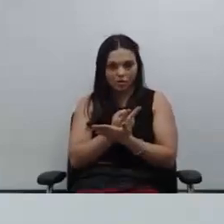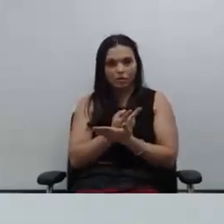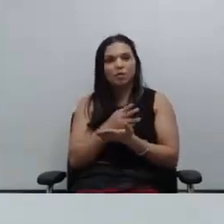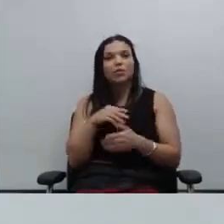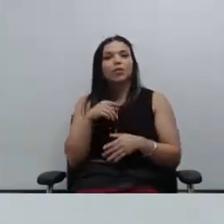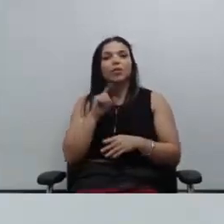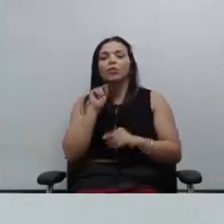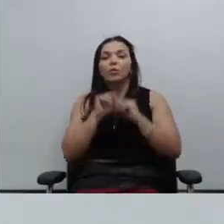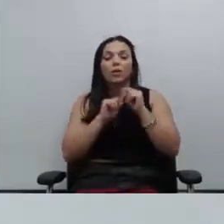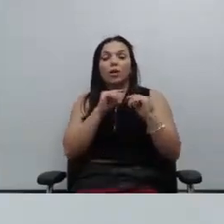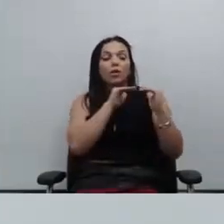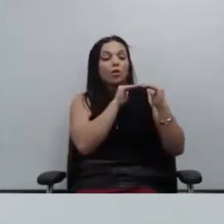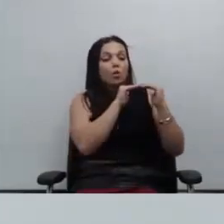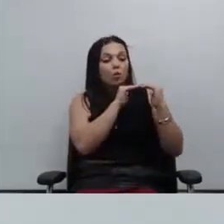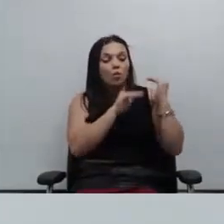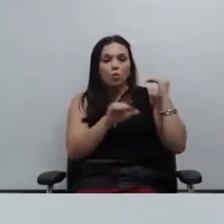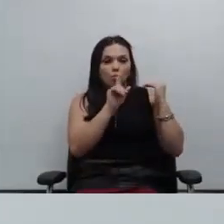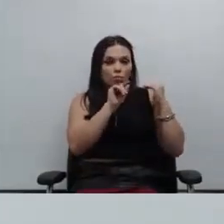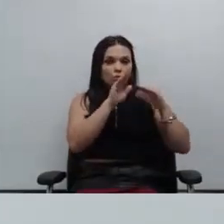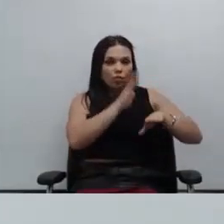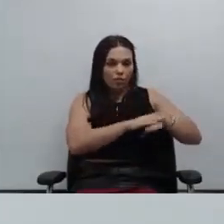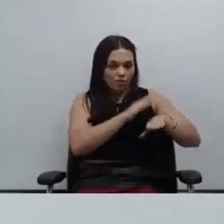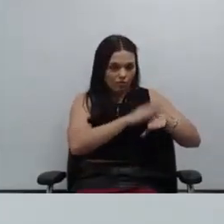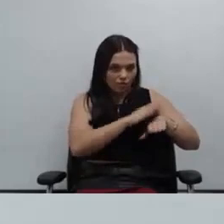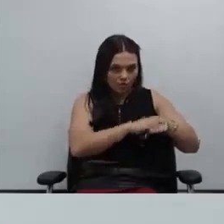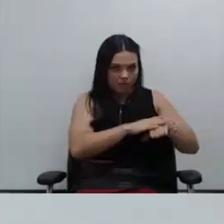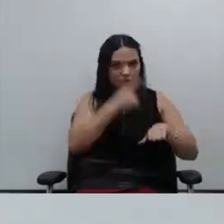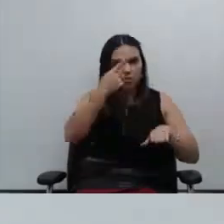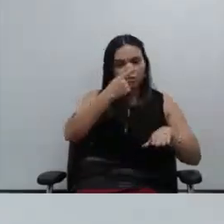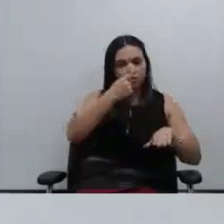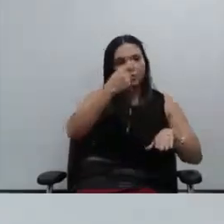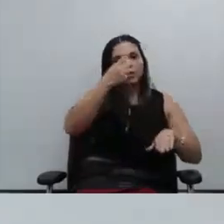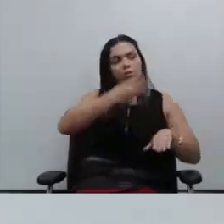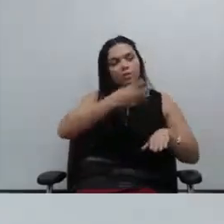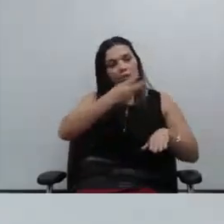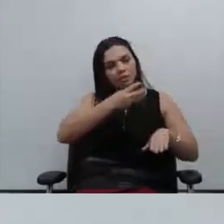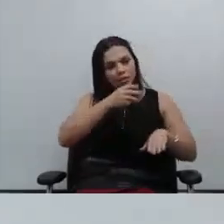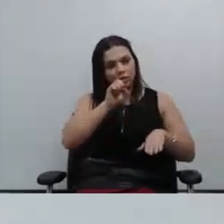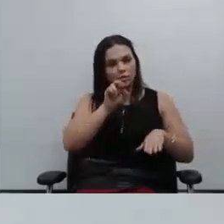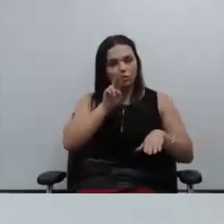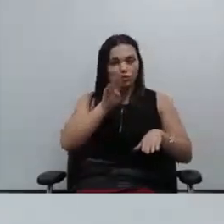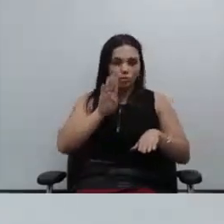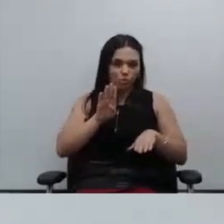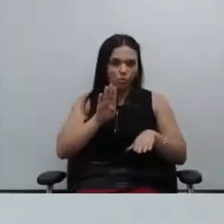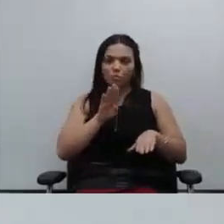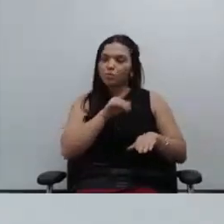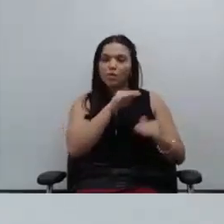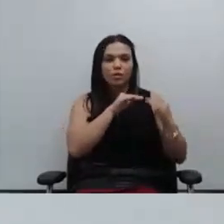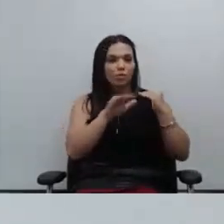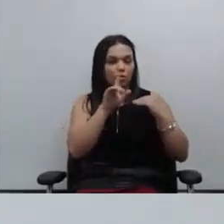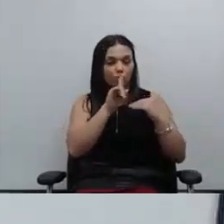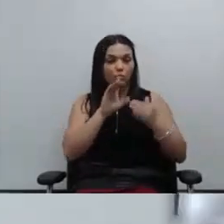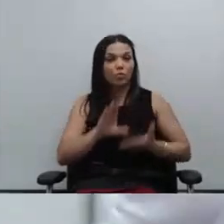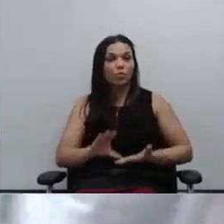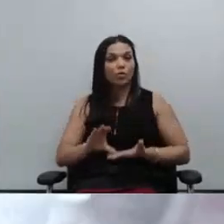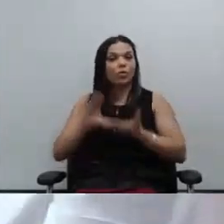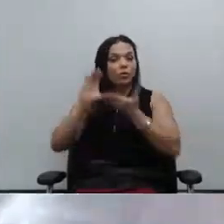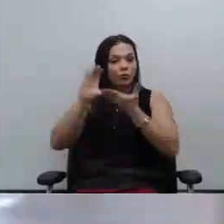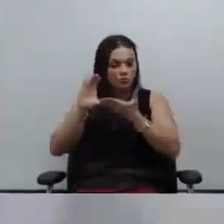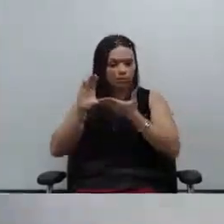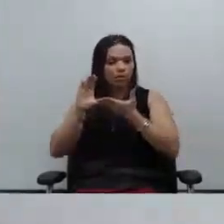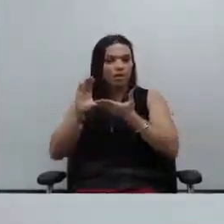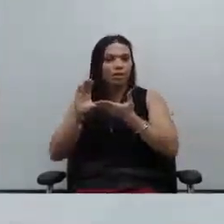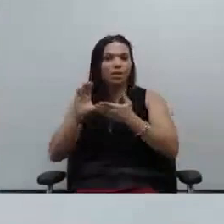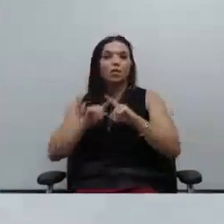ato da 2ª e 3ª Sub, na época era o Luiz Gustavo, 3º Sub e Bruno Napolitano. Esse ato foi impugnado no Conselho, só que